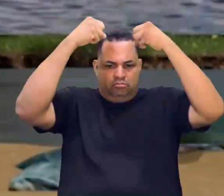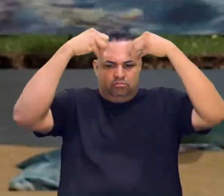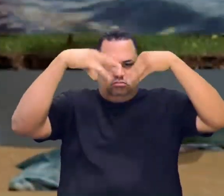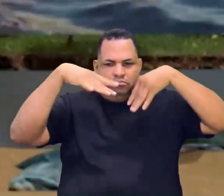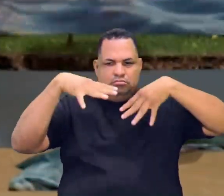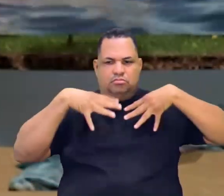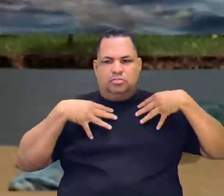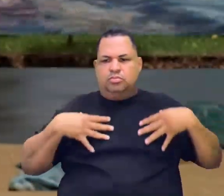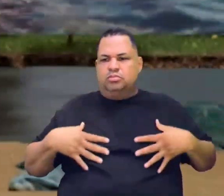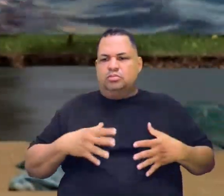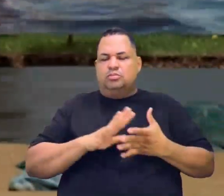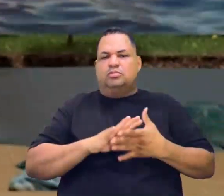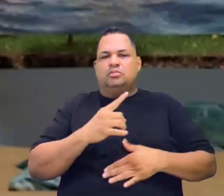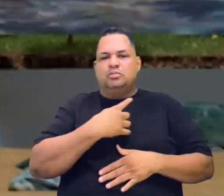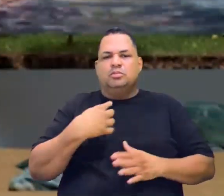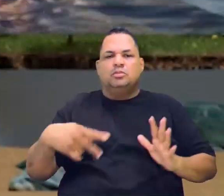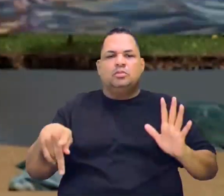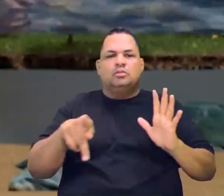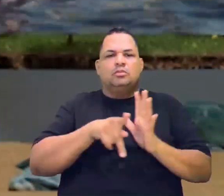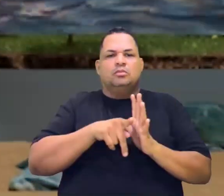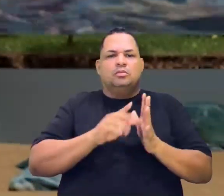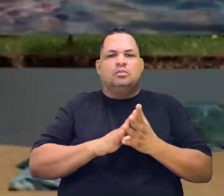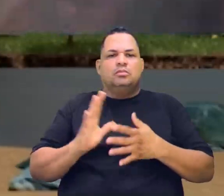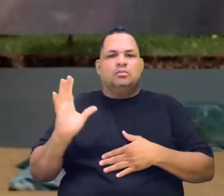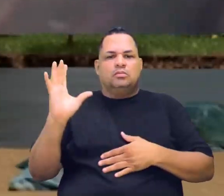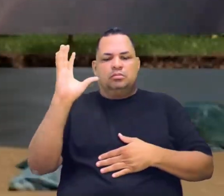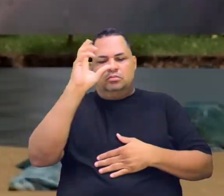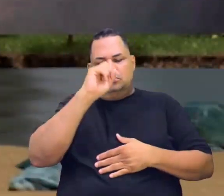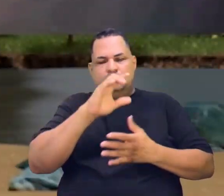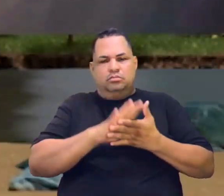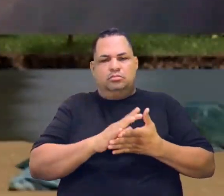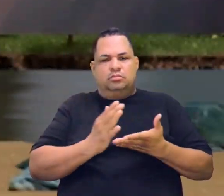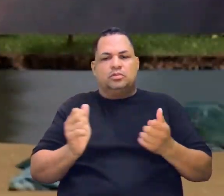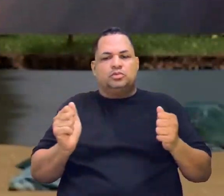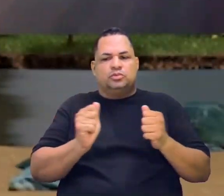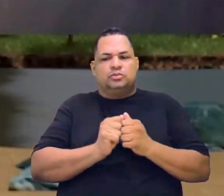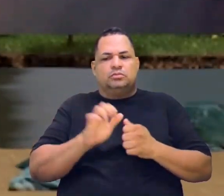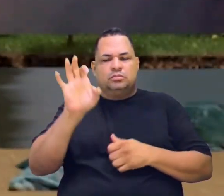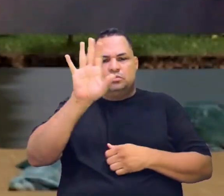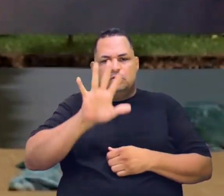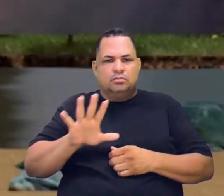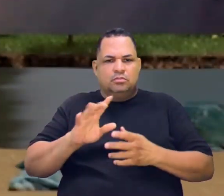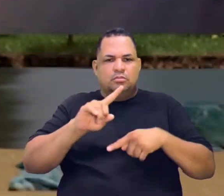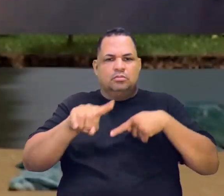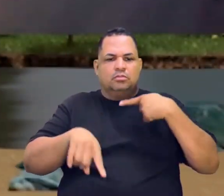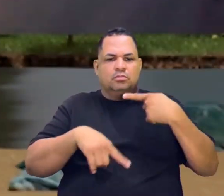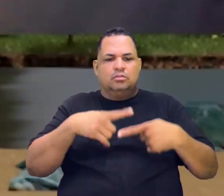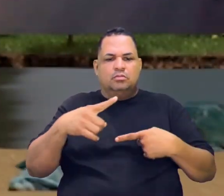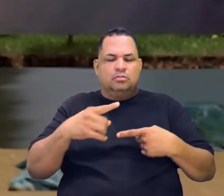com o nosso nativo. O nosso nativo aprendeu também muitas coisas com os europeus. Mas daqui a